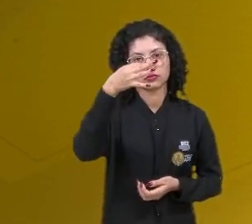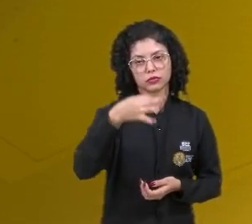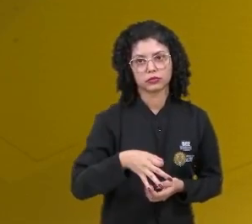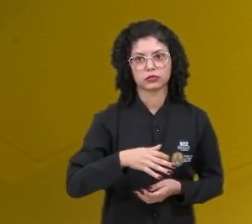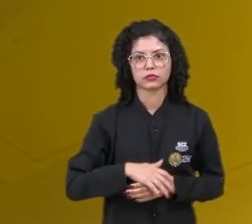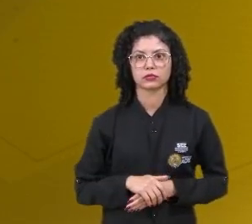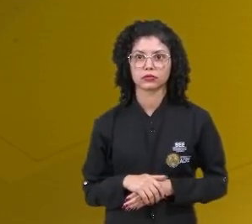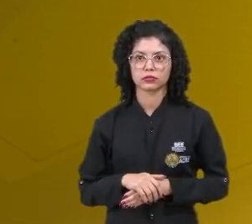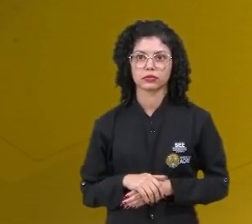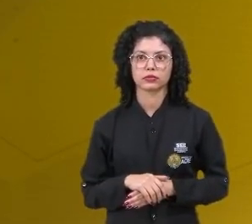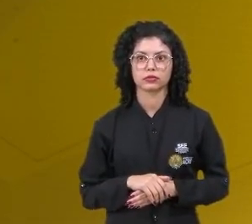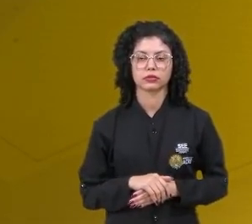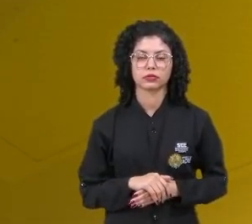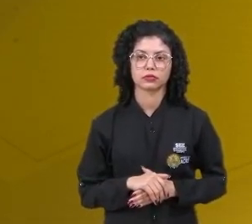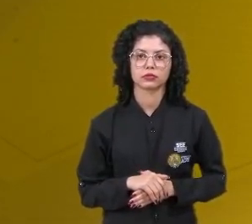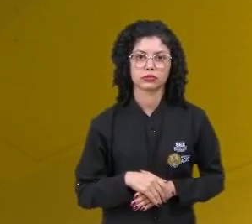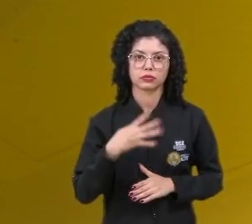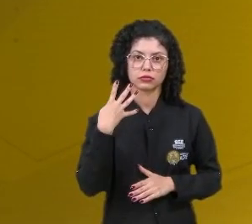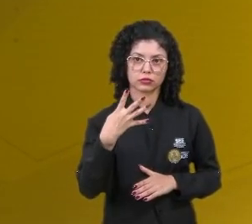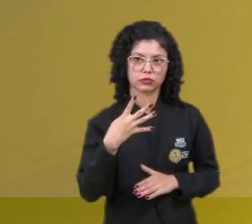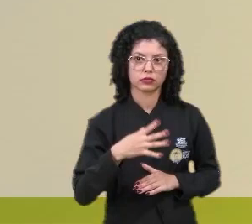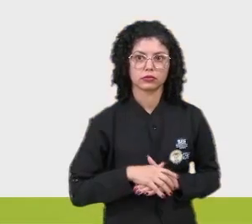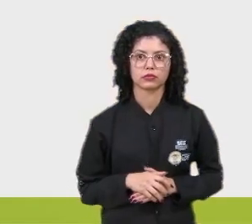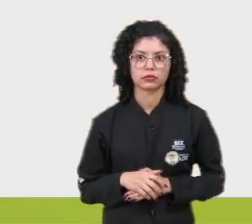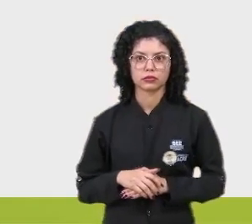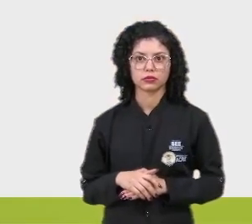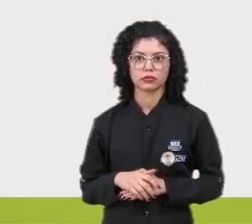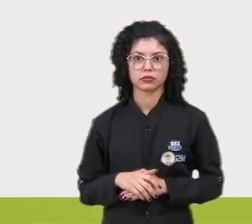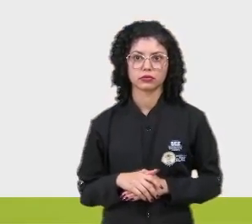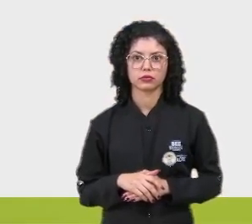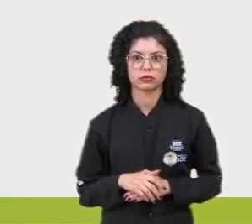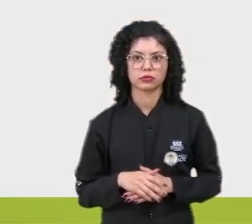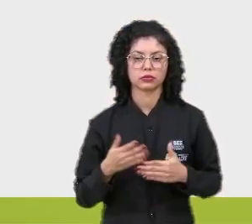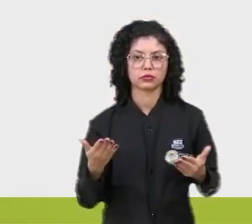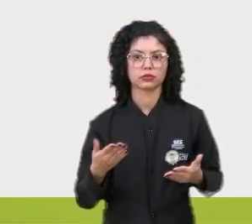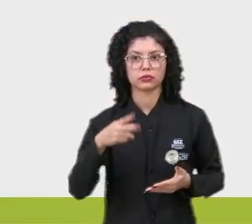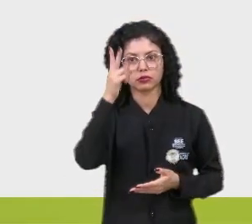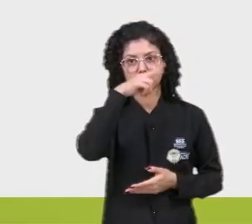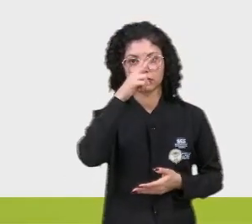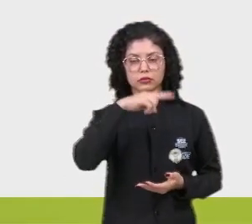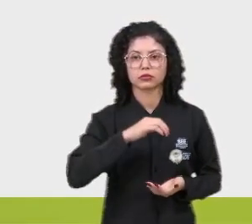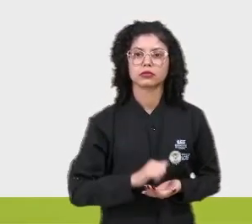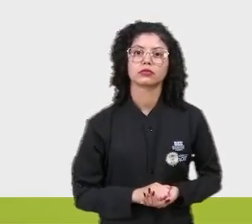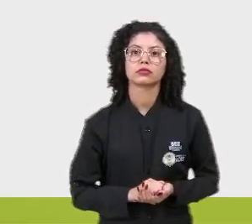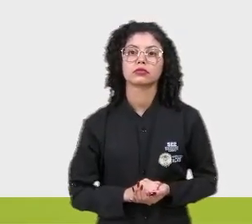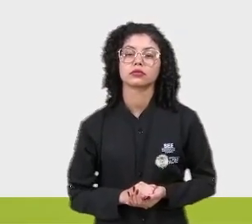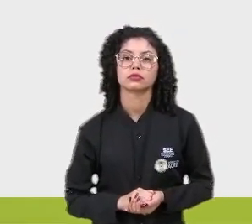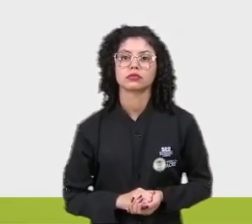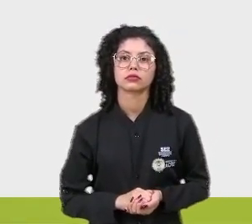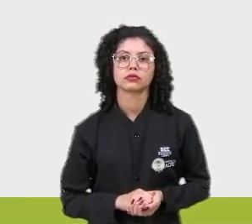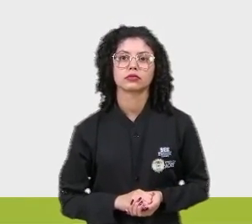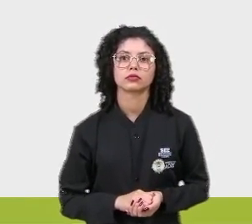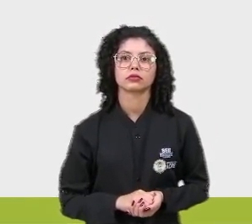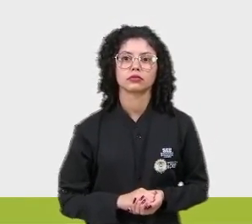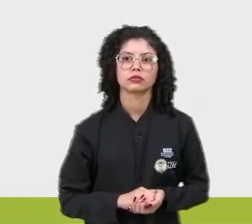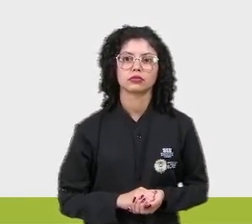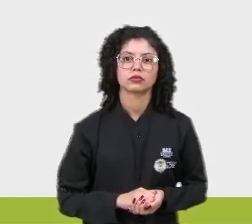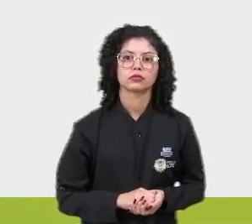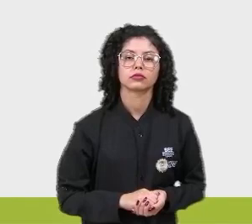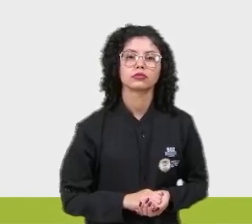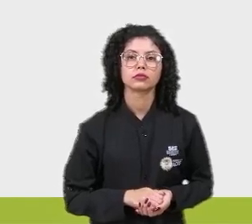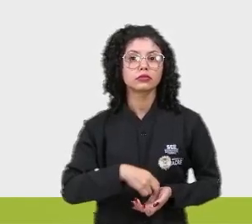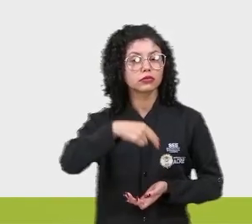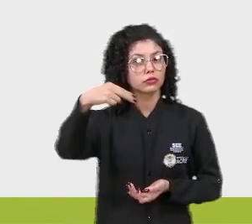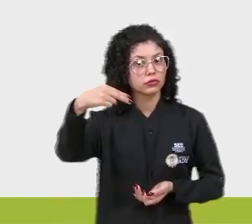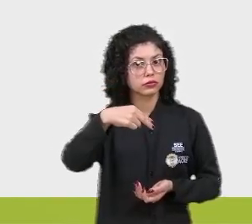de ligações, que é exatamente igual a 4. Então vamos lembrar lá, se eu acrescentei ali uma